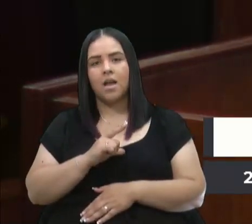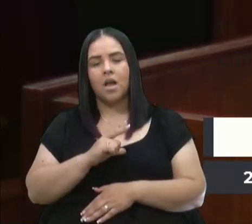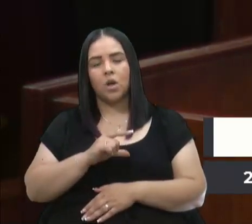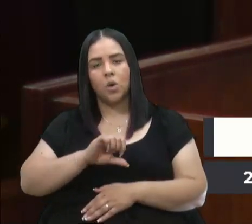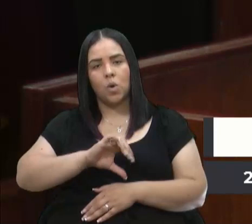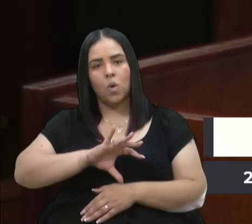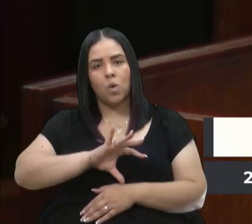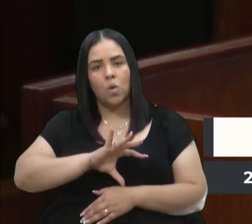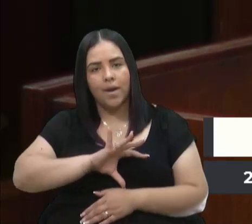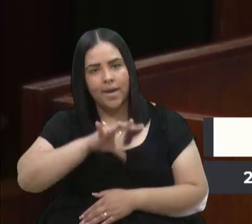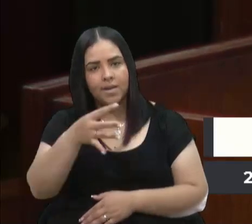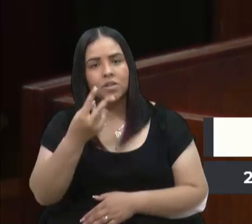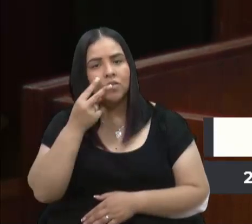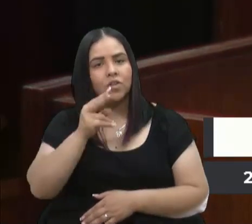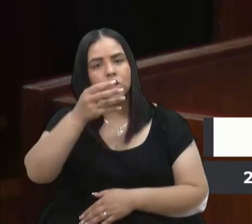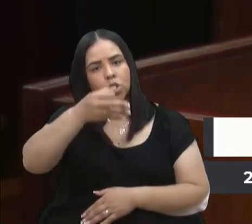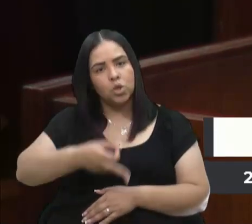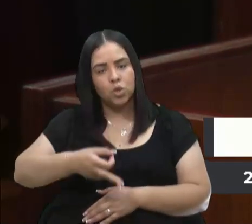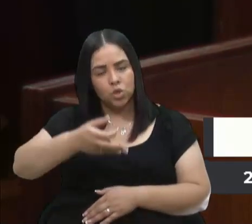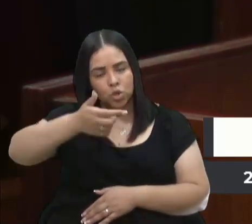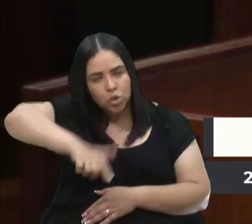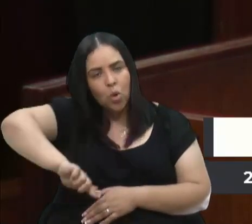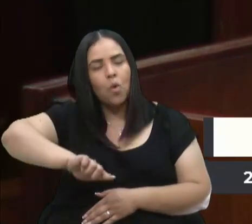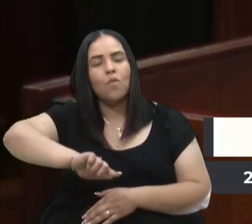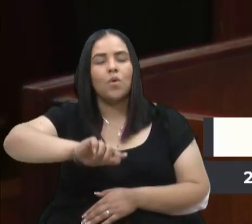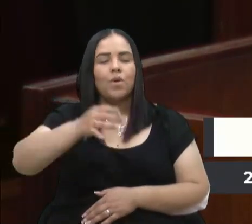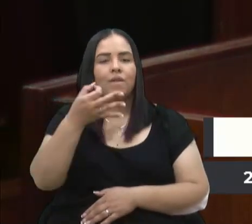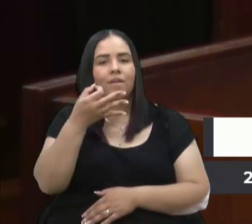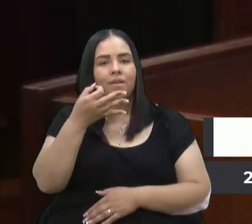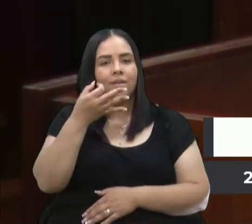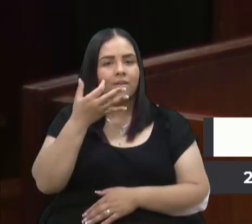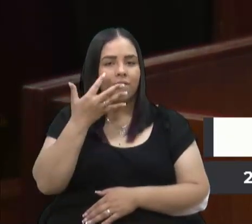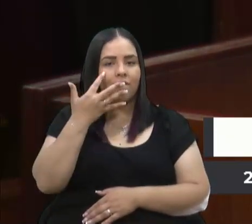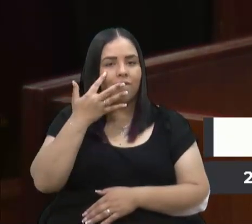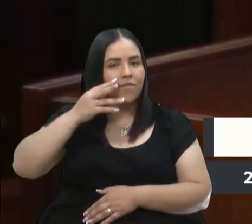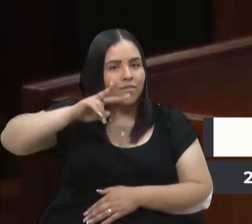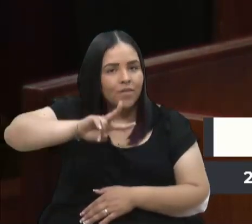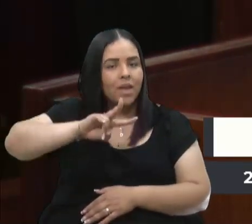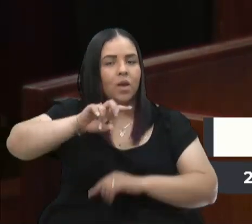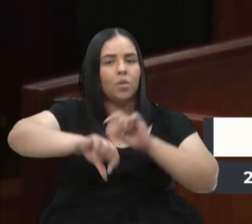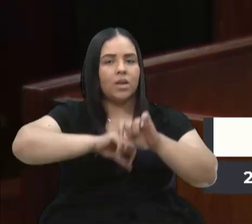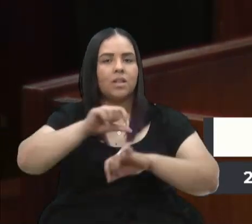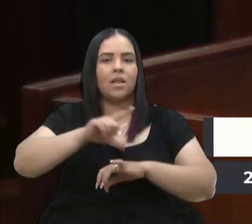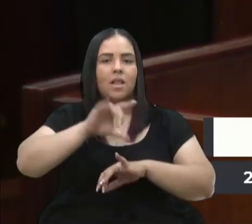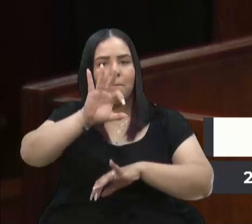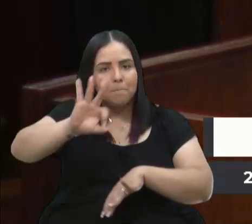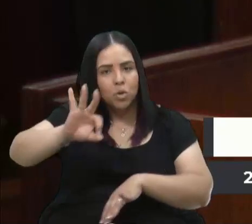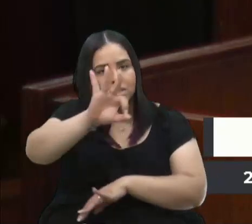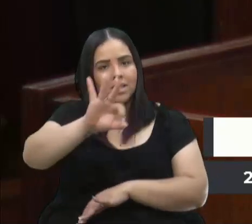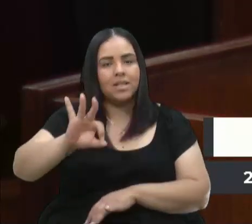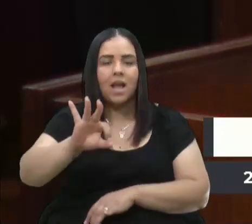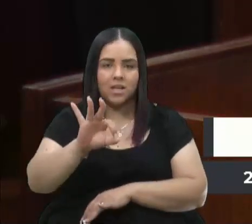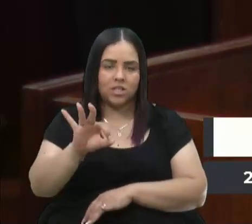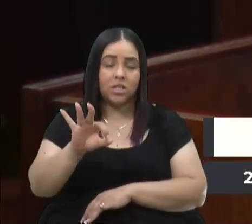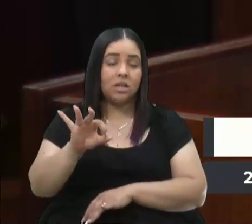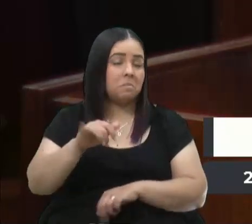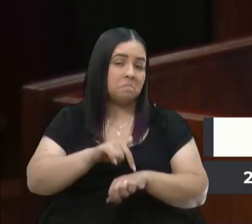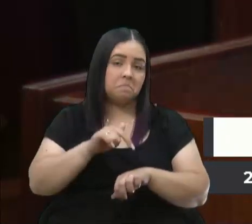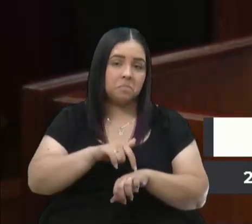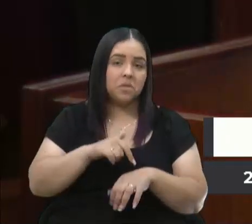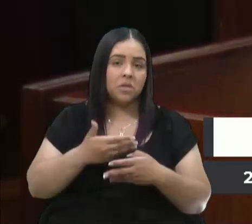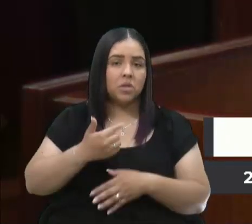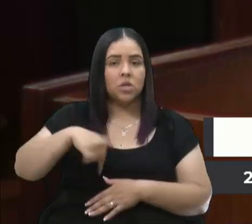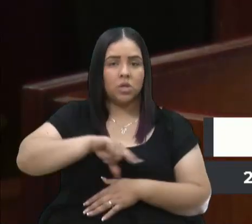as alíquotas, de reorganizar o sistema, que obviamente desse jeito a gente sabia que iria falir. Era uma questão de tempo e esse